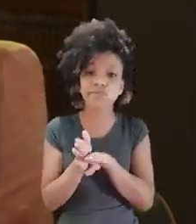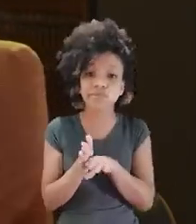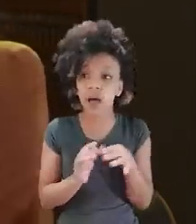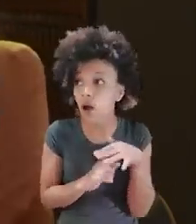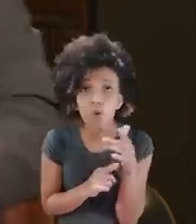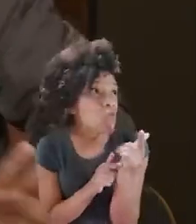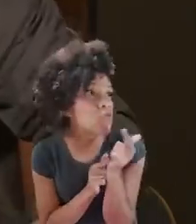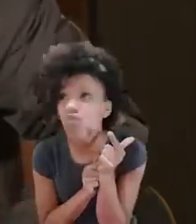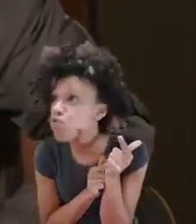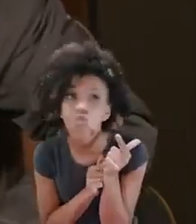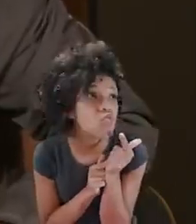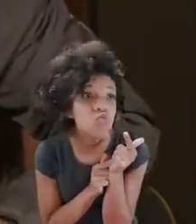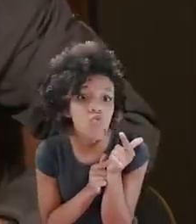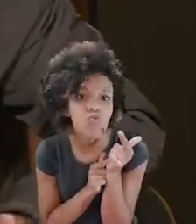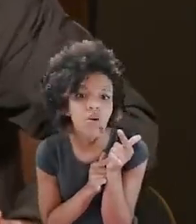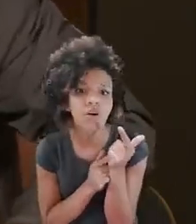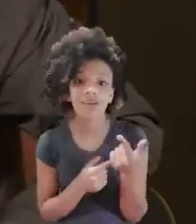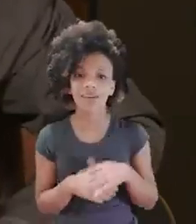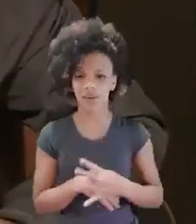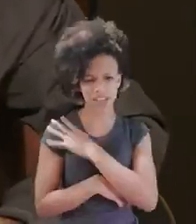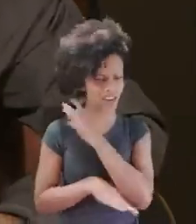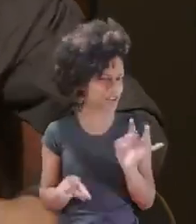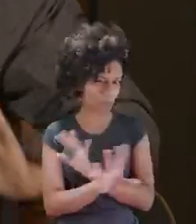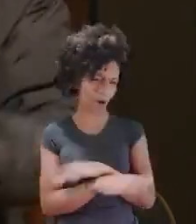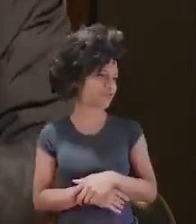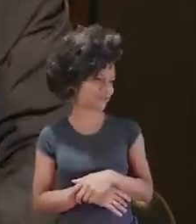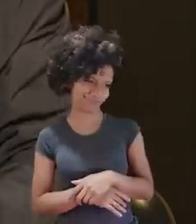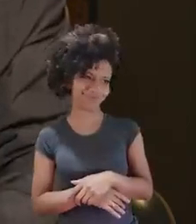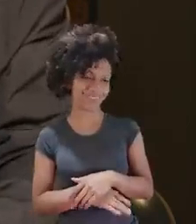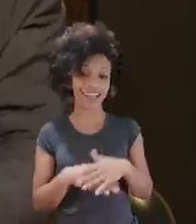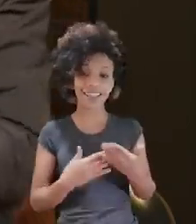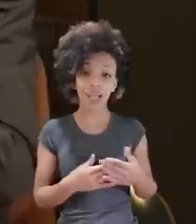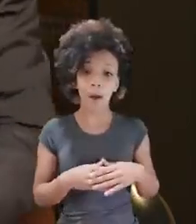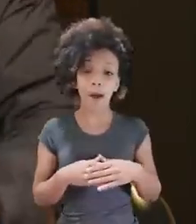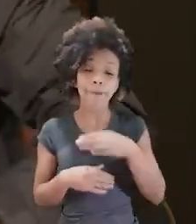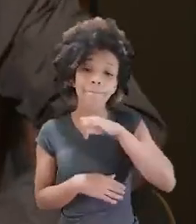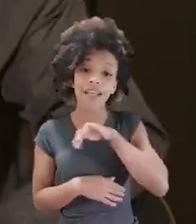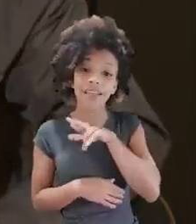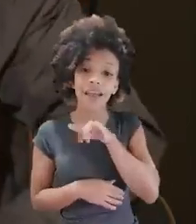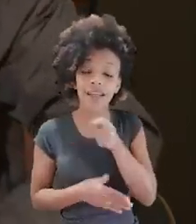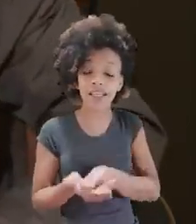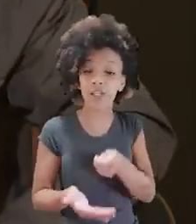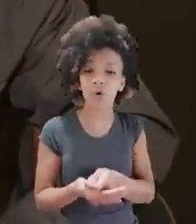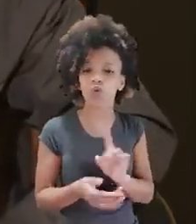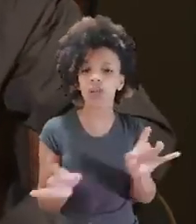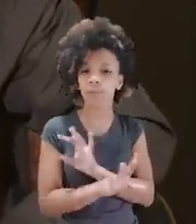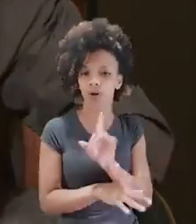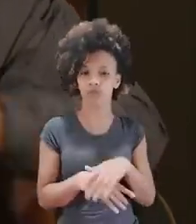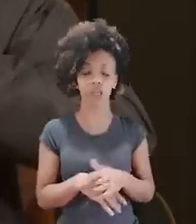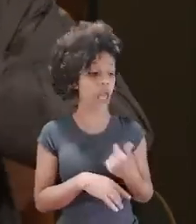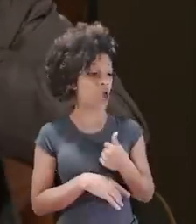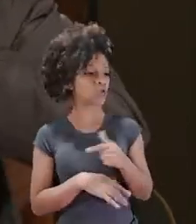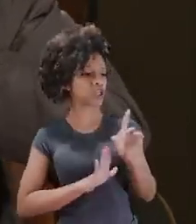porta vagabundo Correu para o Mato ficou então a Jéssica preparado então militarismo não tem a ver com preparação não militares não só